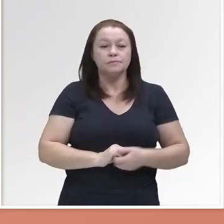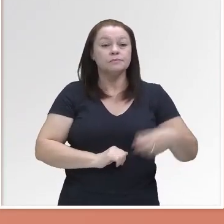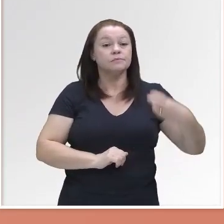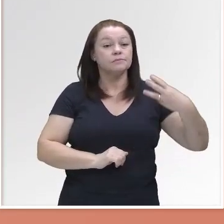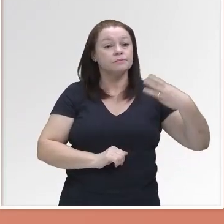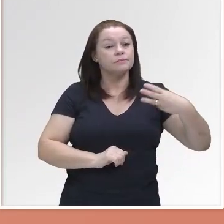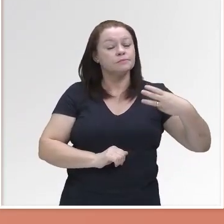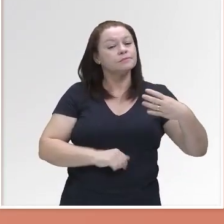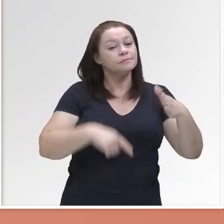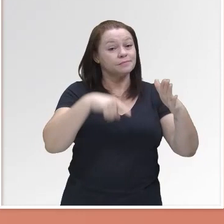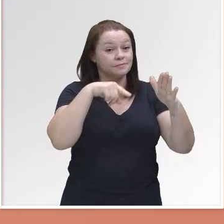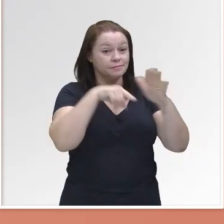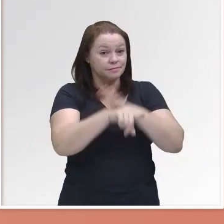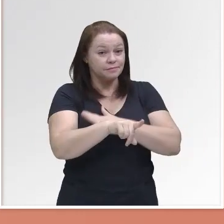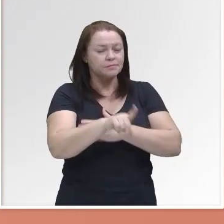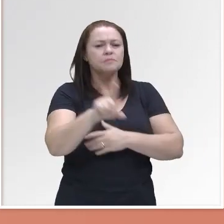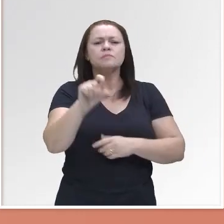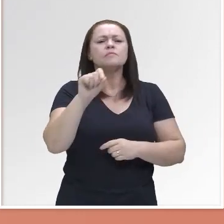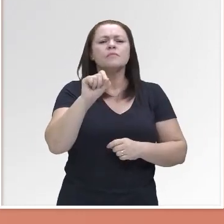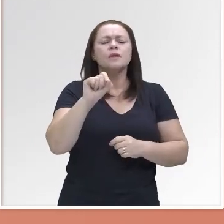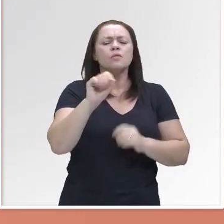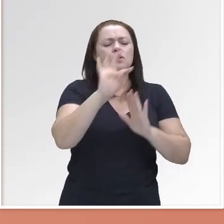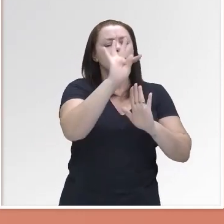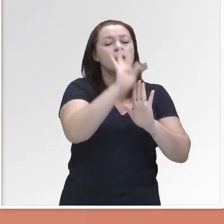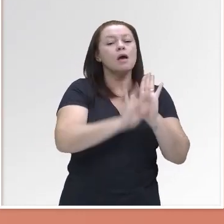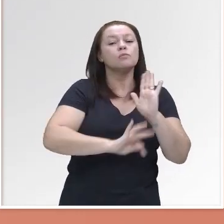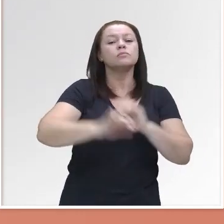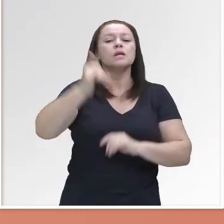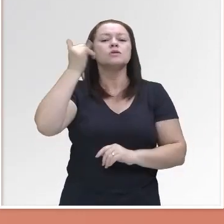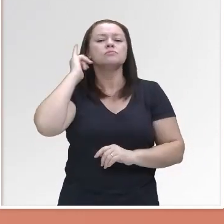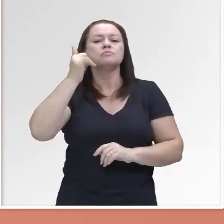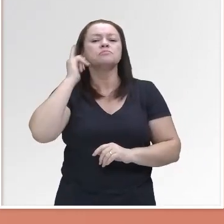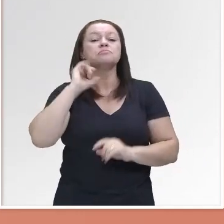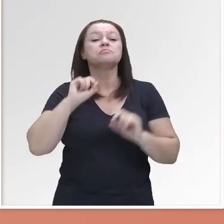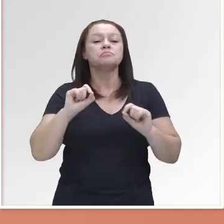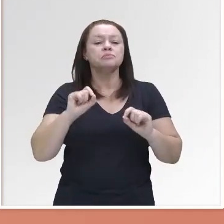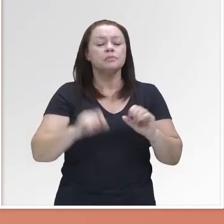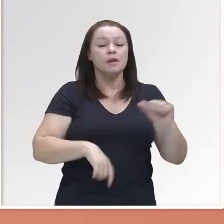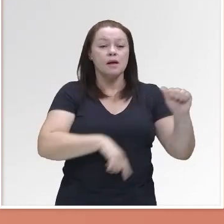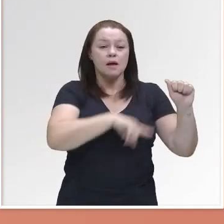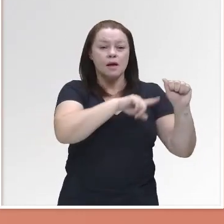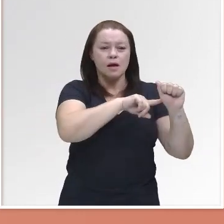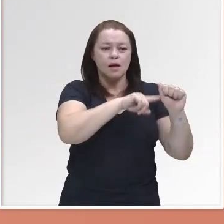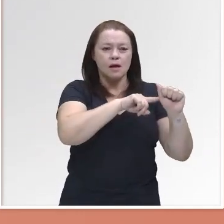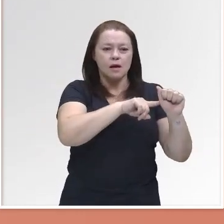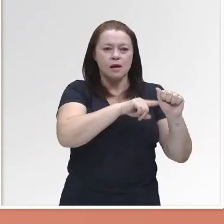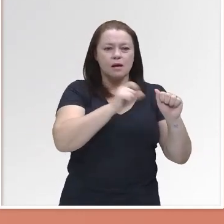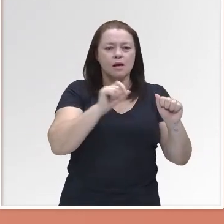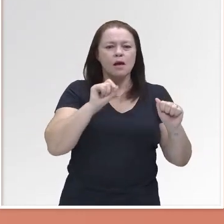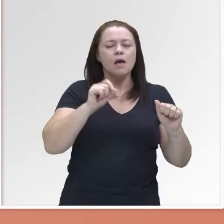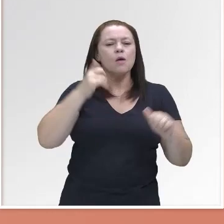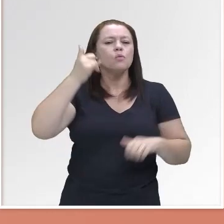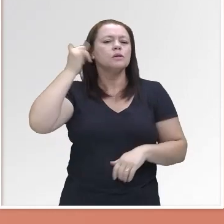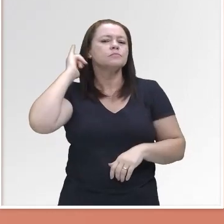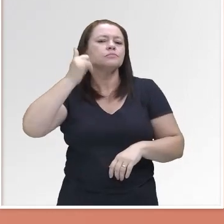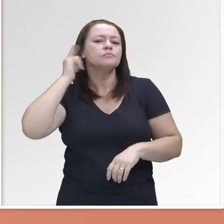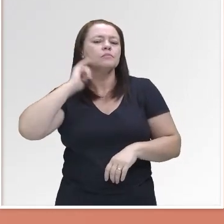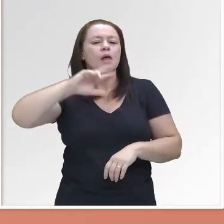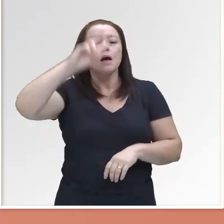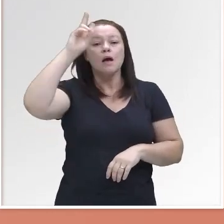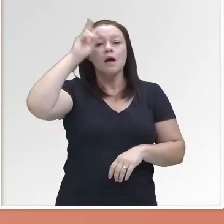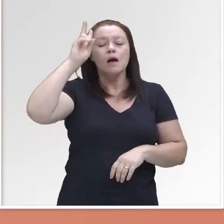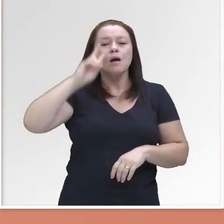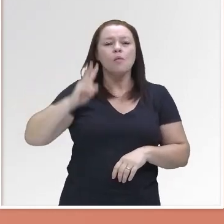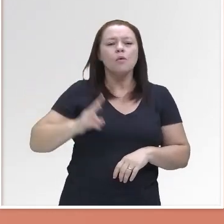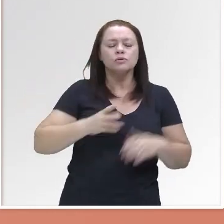Terceira questão, o que é um texto narrativo? Letra A, o que narra uma história